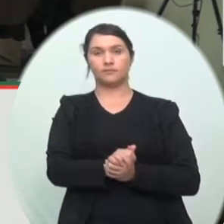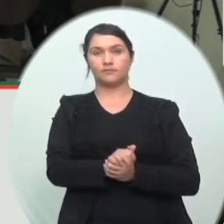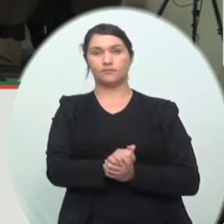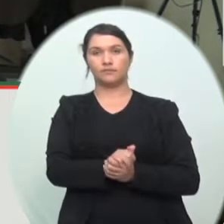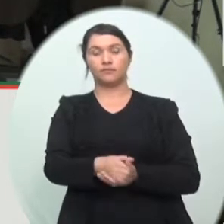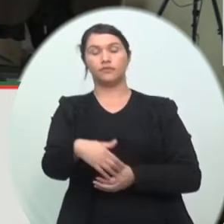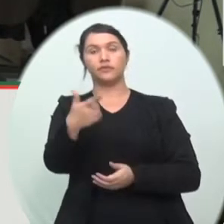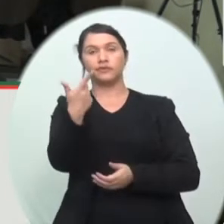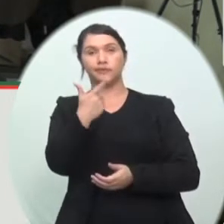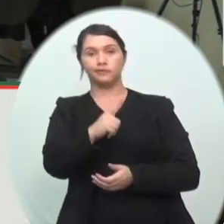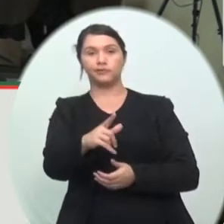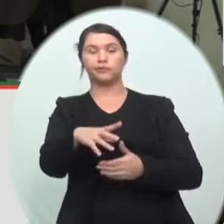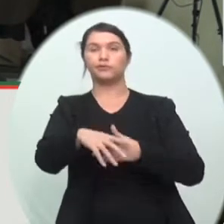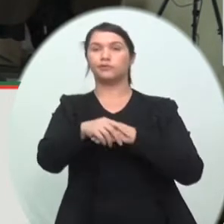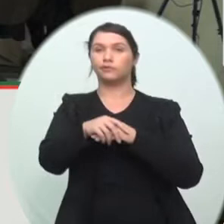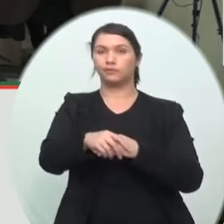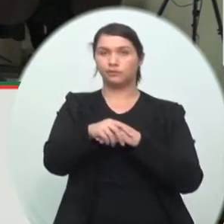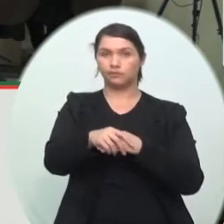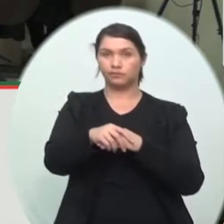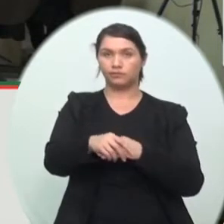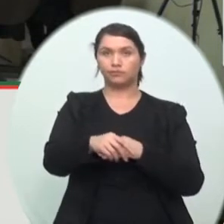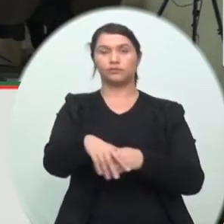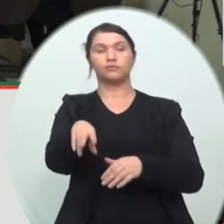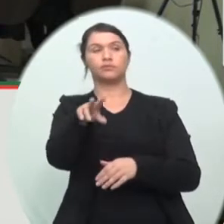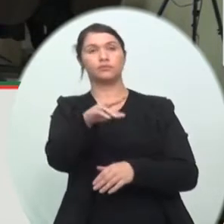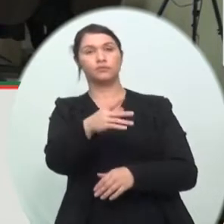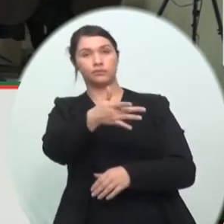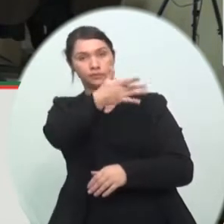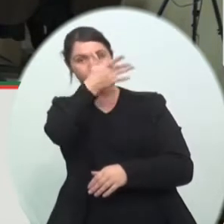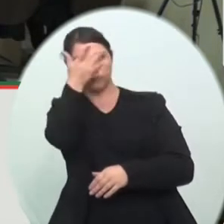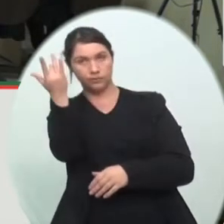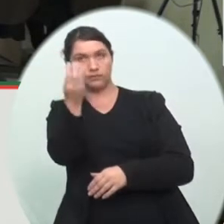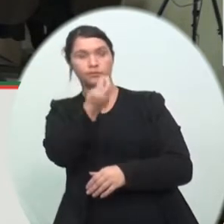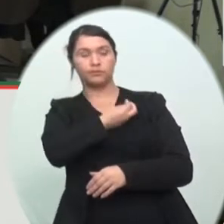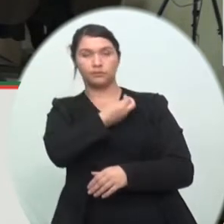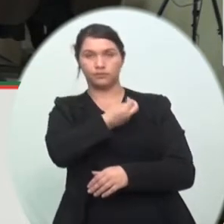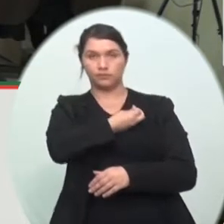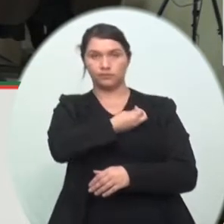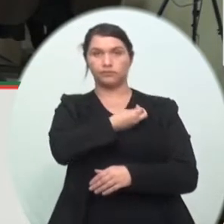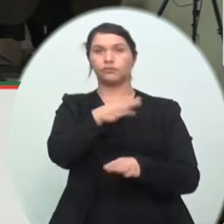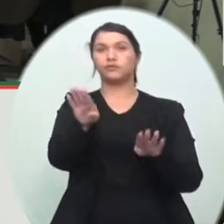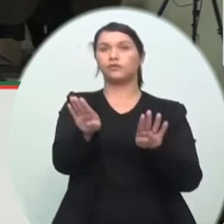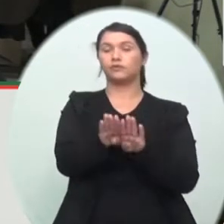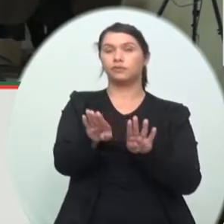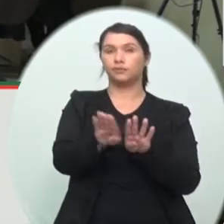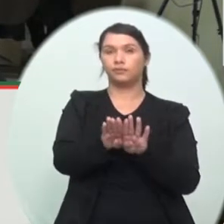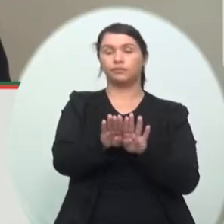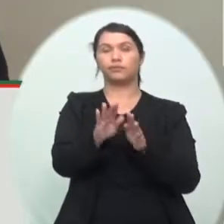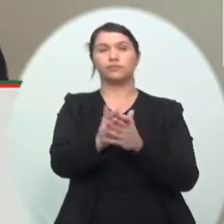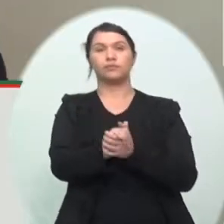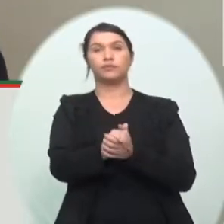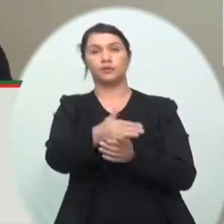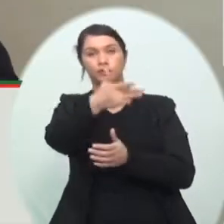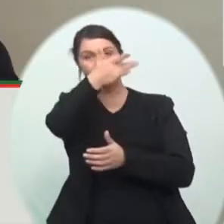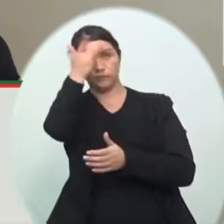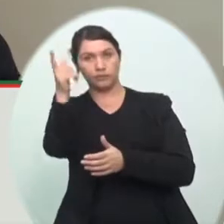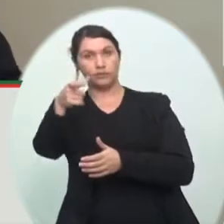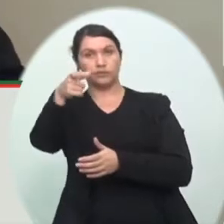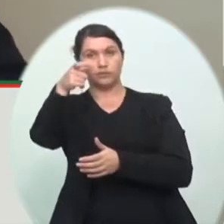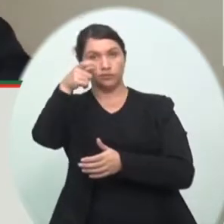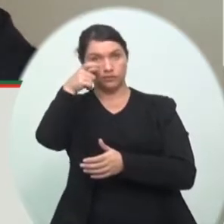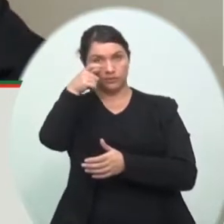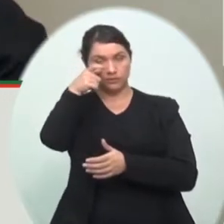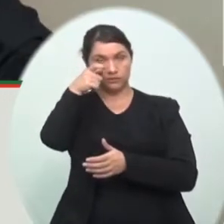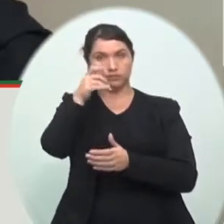Mais uma vez, cumprimentá-los a todos presentes e também a todos que nos assistem pela TV